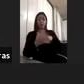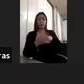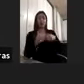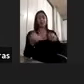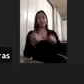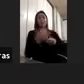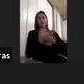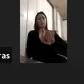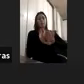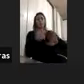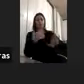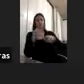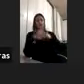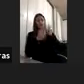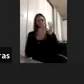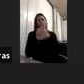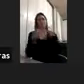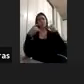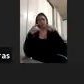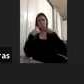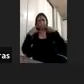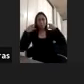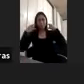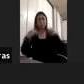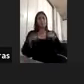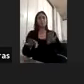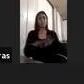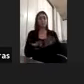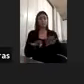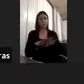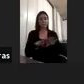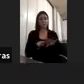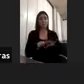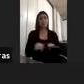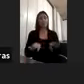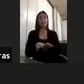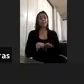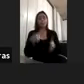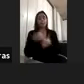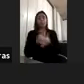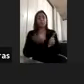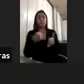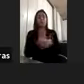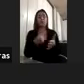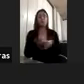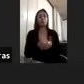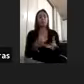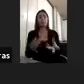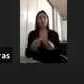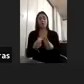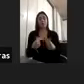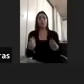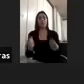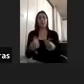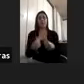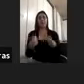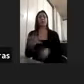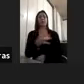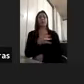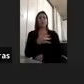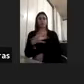lavar a mão, etc., seja a luta para que se obtenham as melhores condições desse enfrentamento sem os